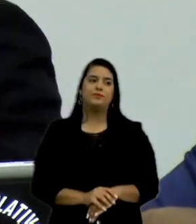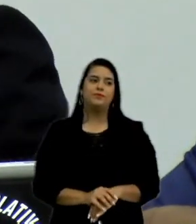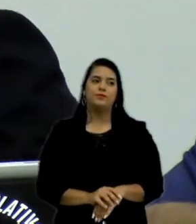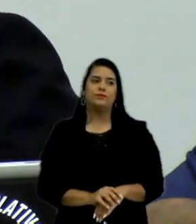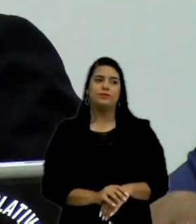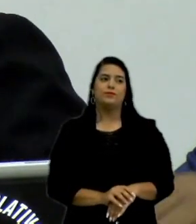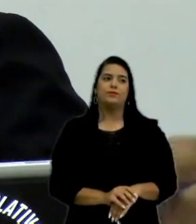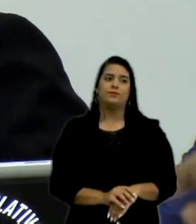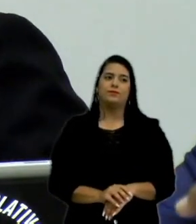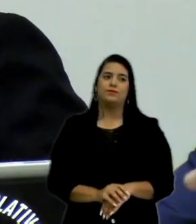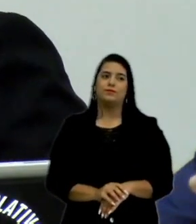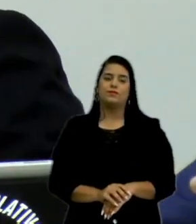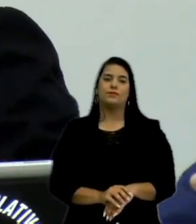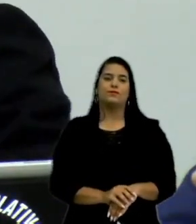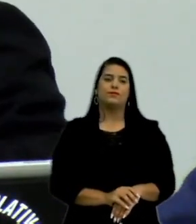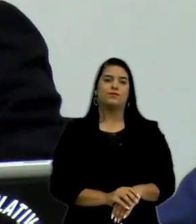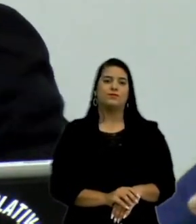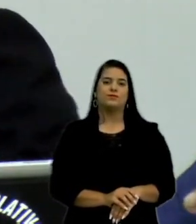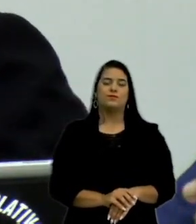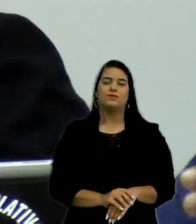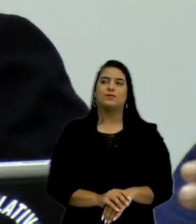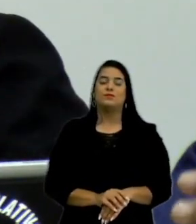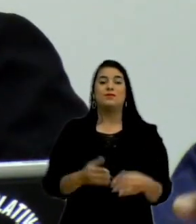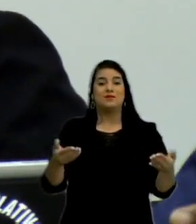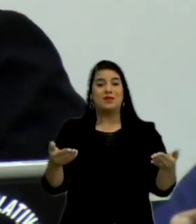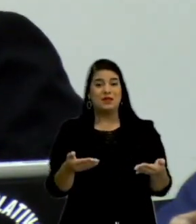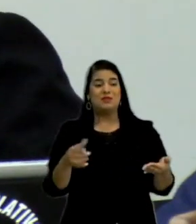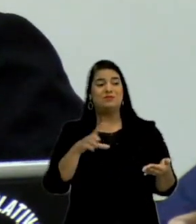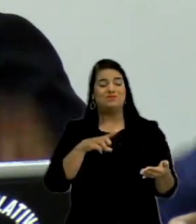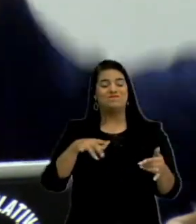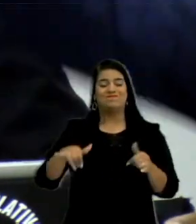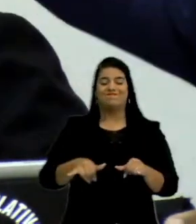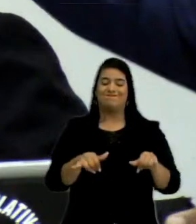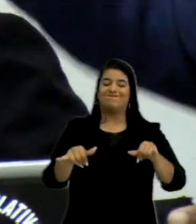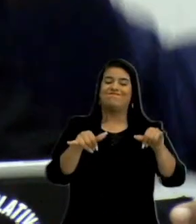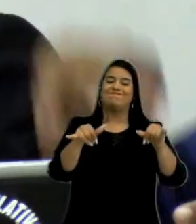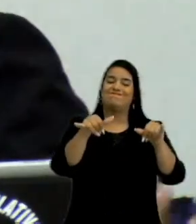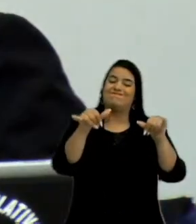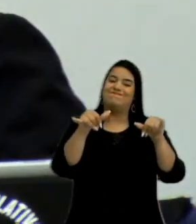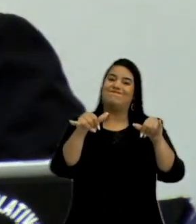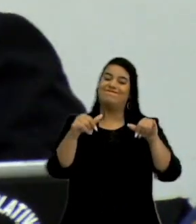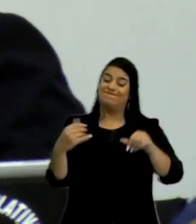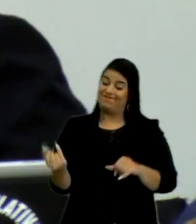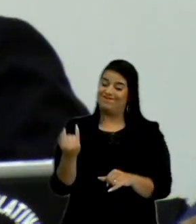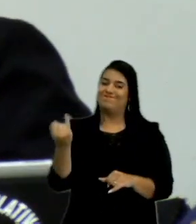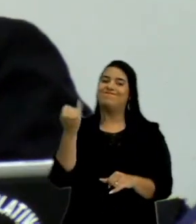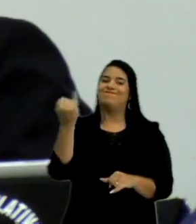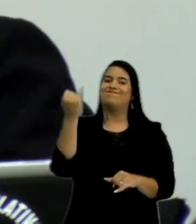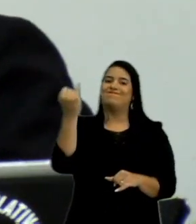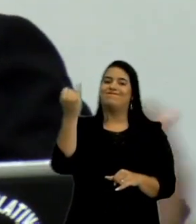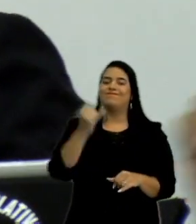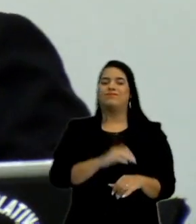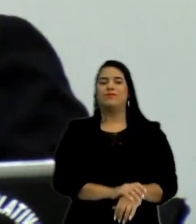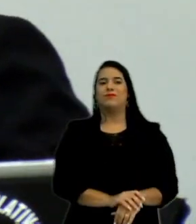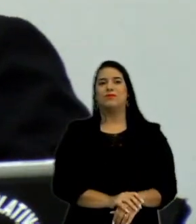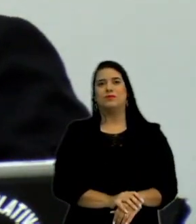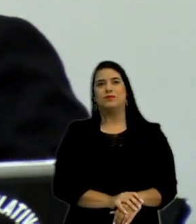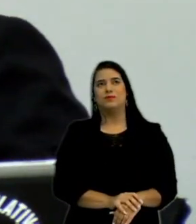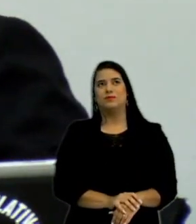mas ele não deixou de abrir o mesmo ponto do lado ali da antiga de Maia Tecidos.